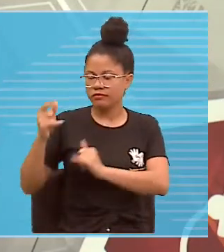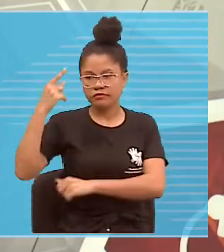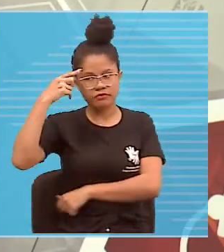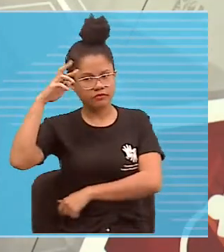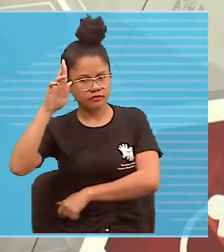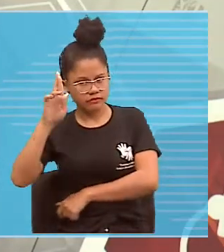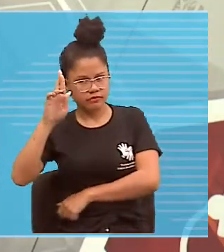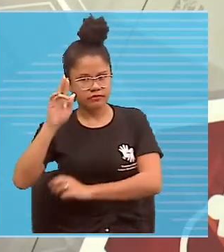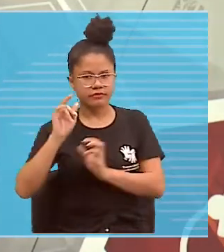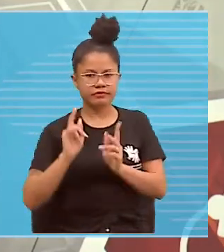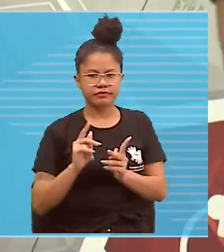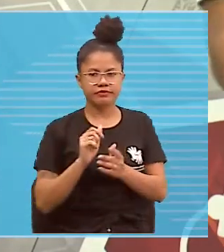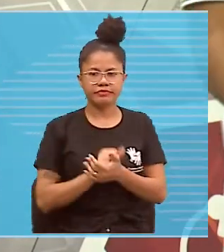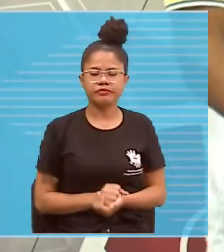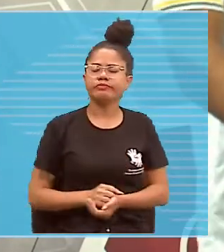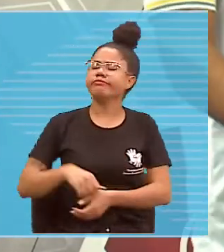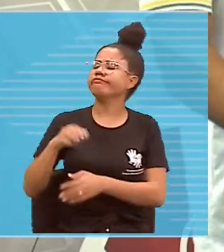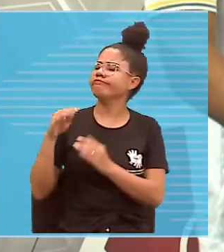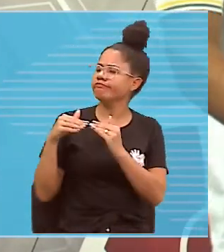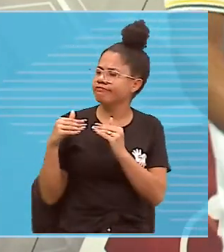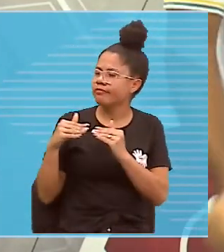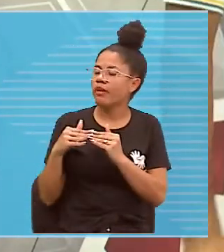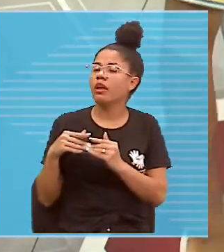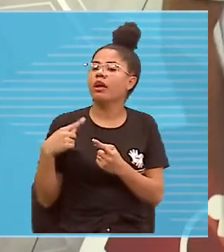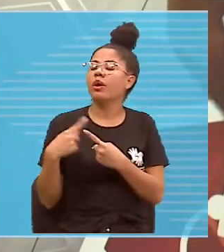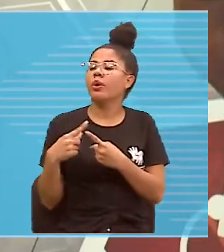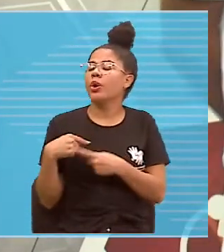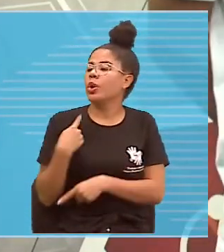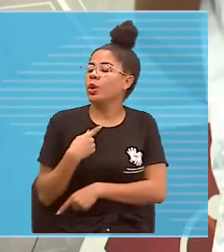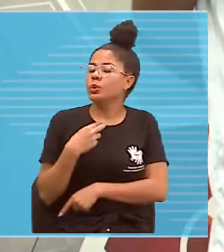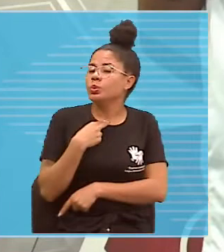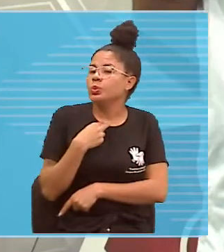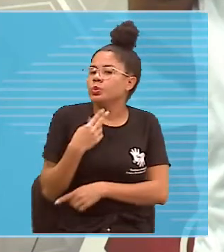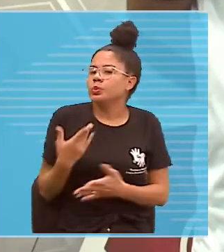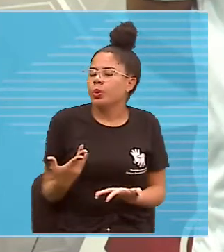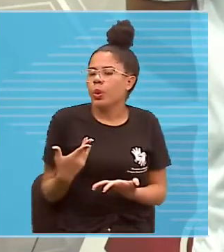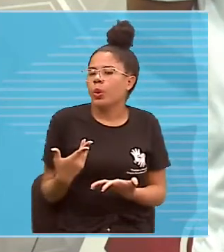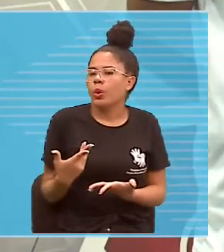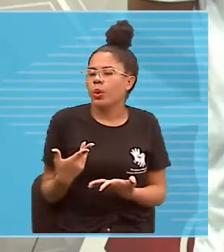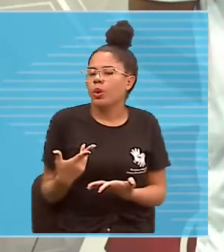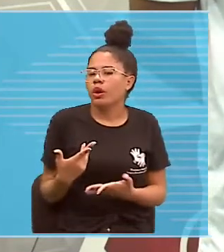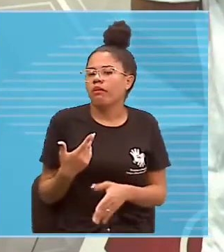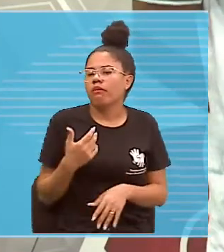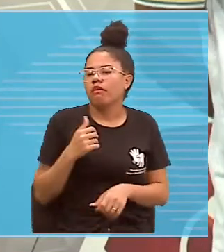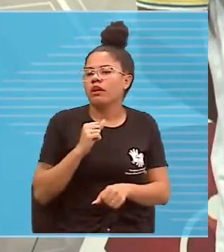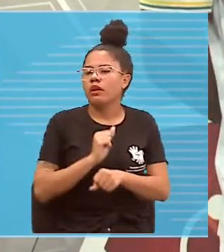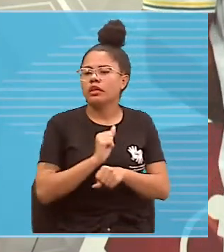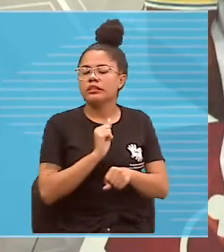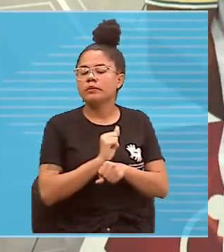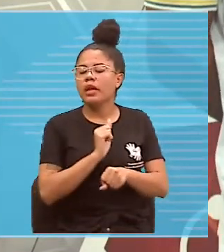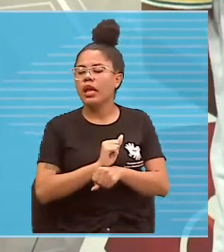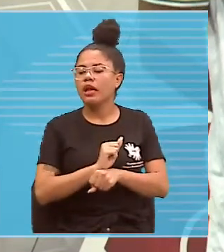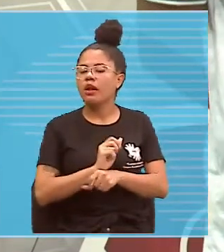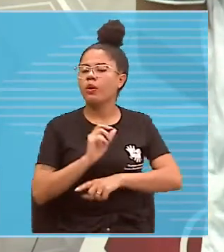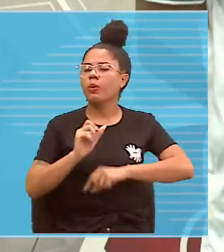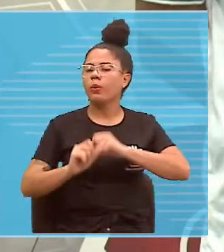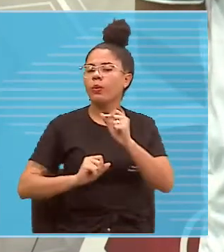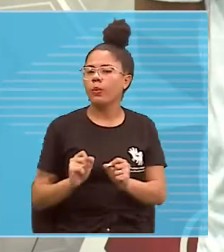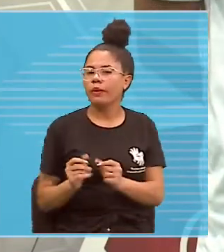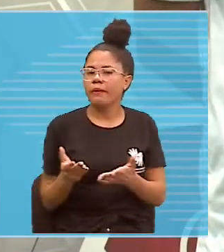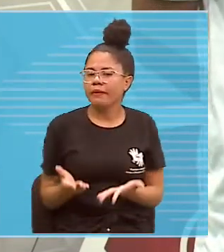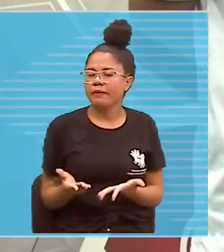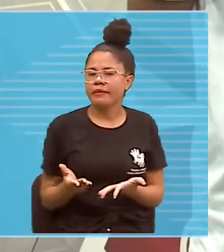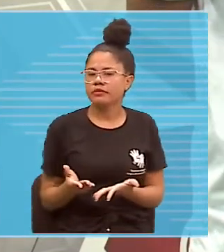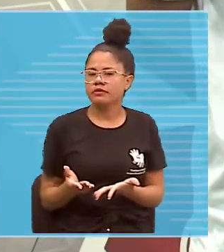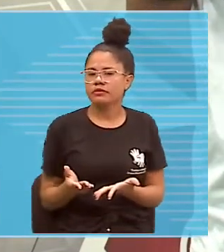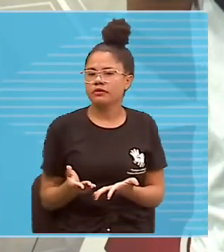pode esperar que, hierarquicamente, os projetos venham de cima, né, para baixo, uma questão de hierarquia. A gente pode fazer esse movimento inverso. A